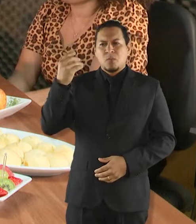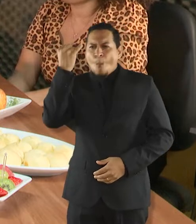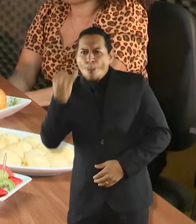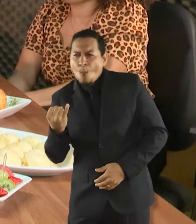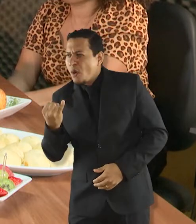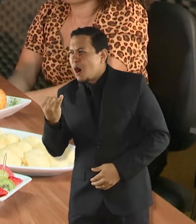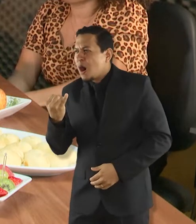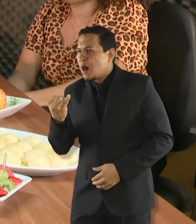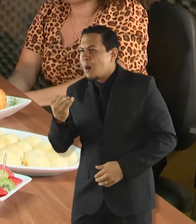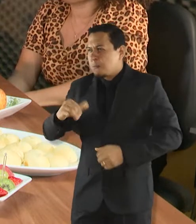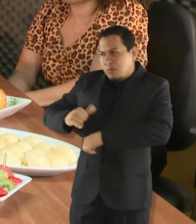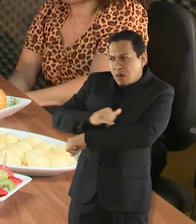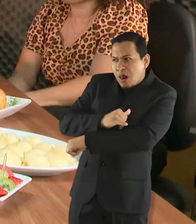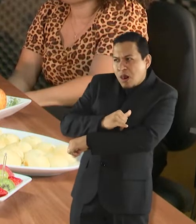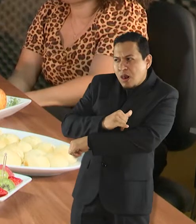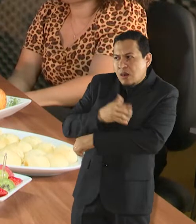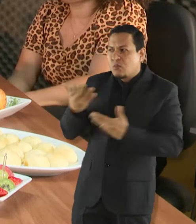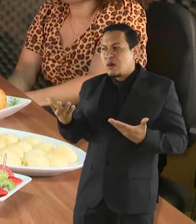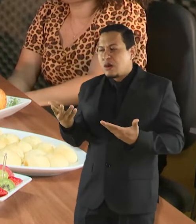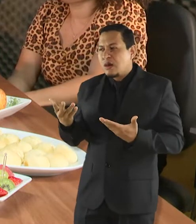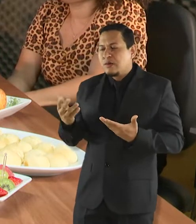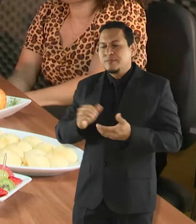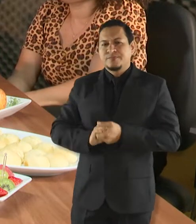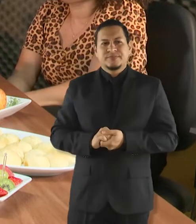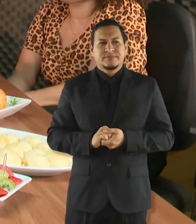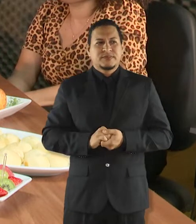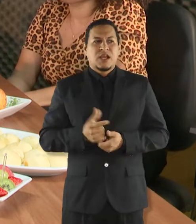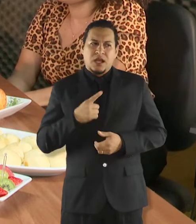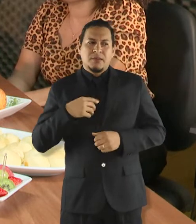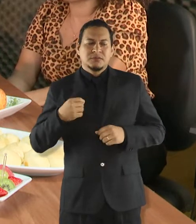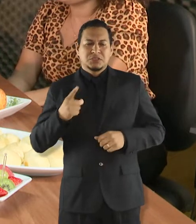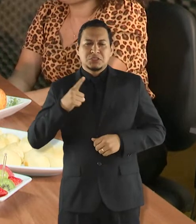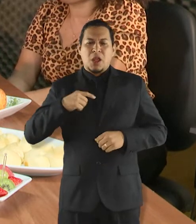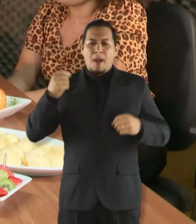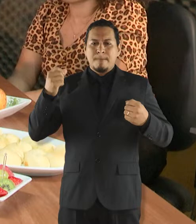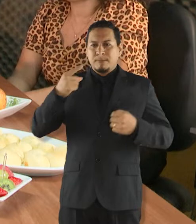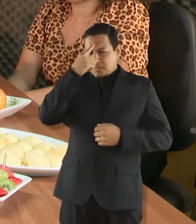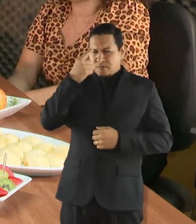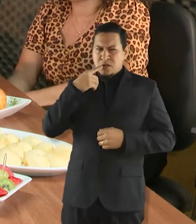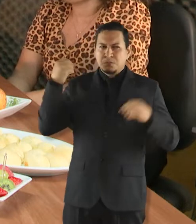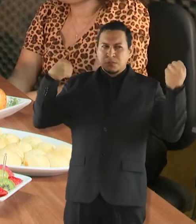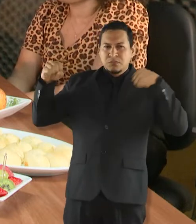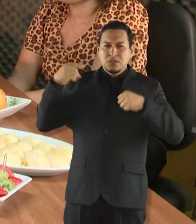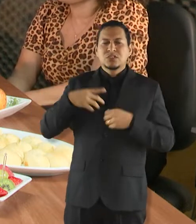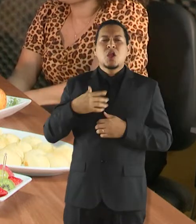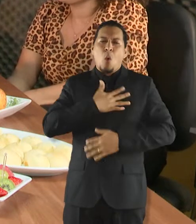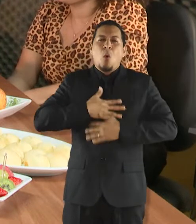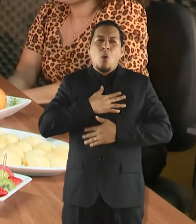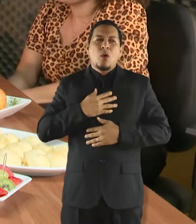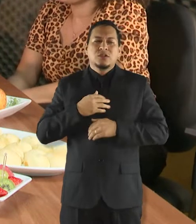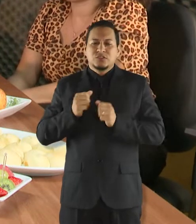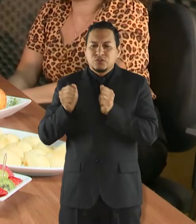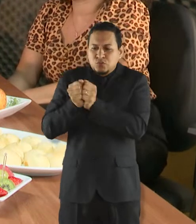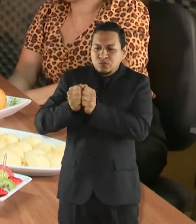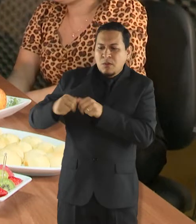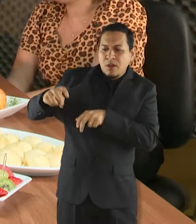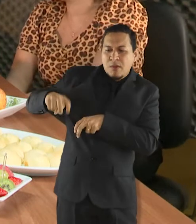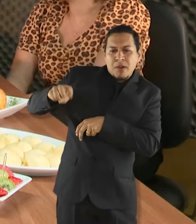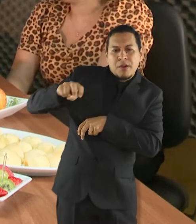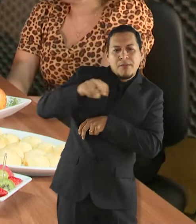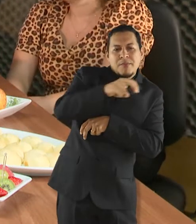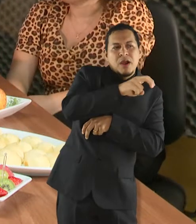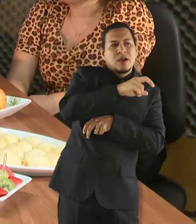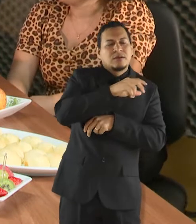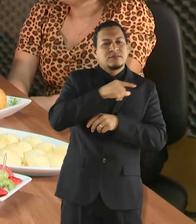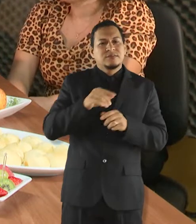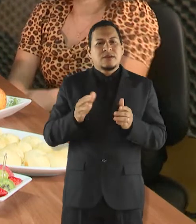Atlético, magrelo, gordinho, barrigudinho de cerveja. Atleta. Atleta, por favor. igual você, pra correr Por junto. favor. É, pra correr junto. Ah, tá beleza, tem